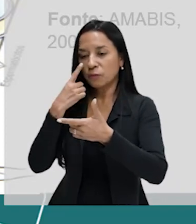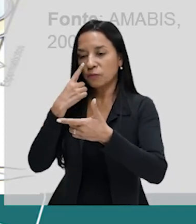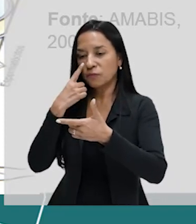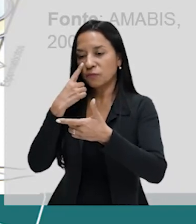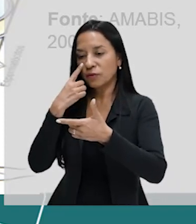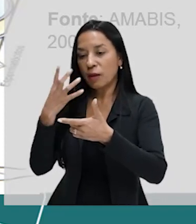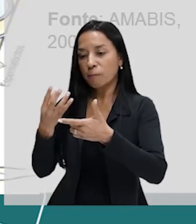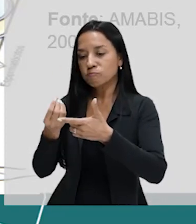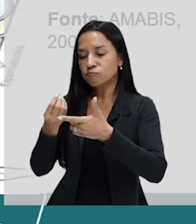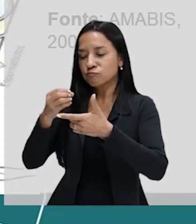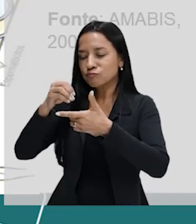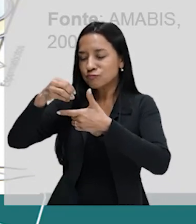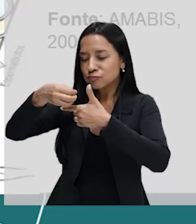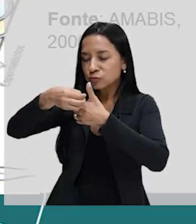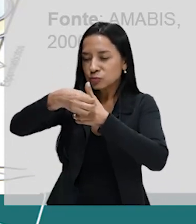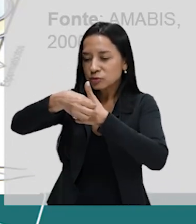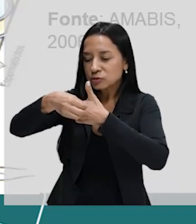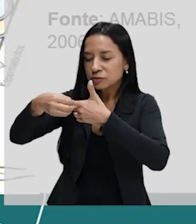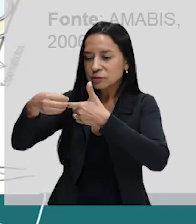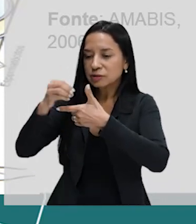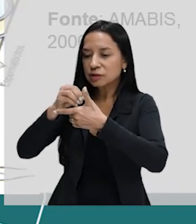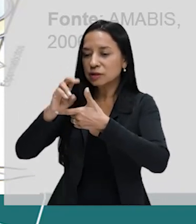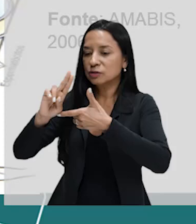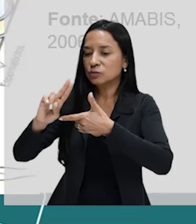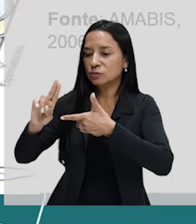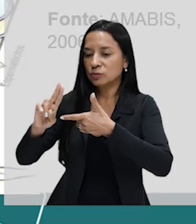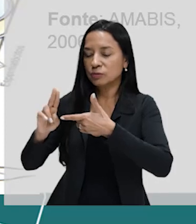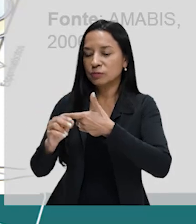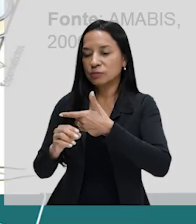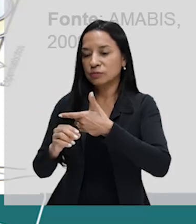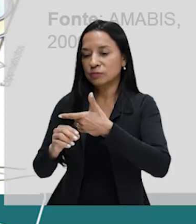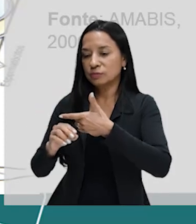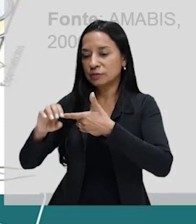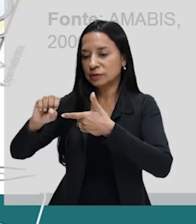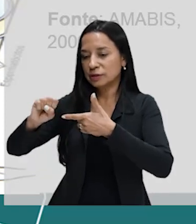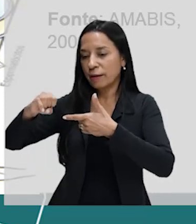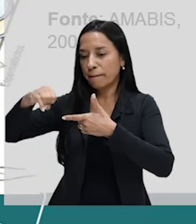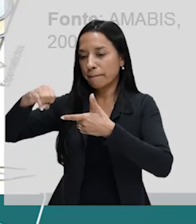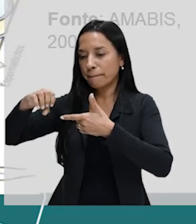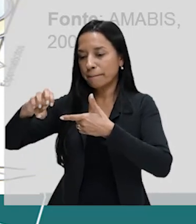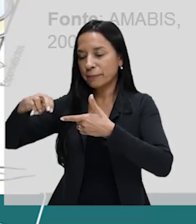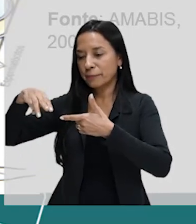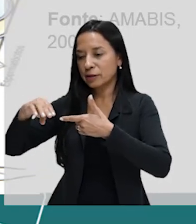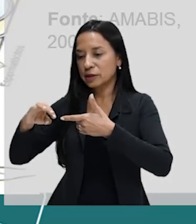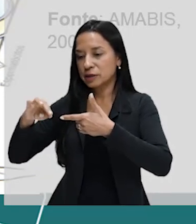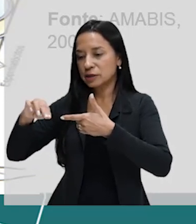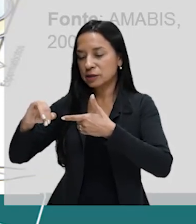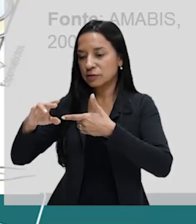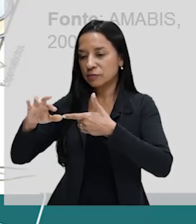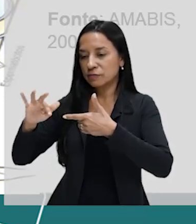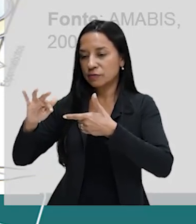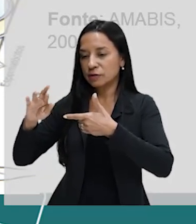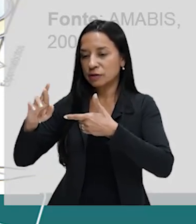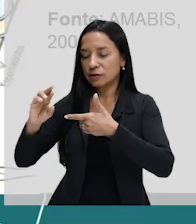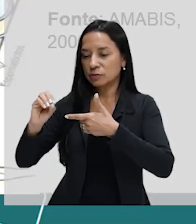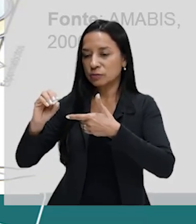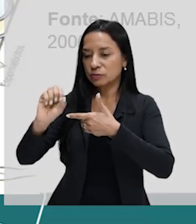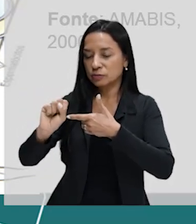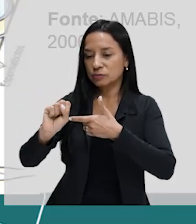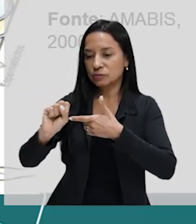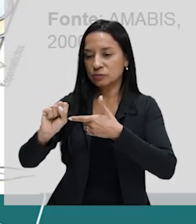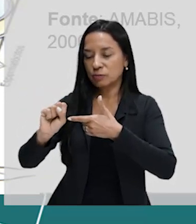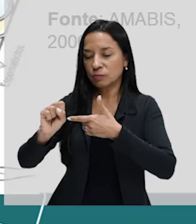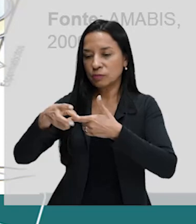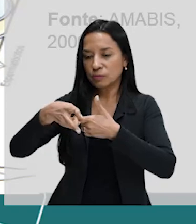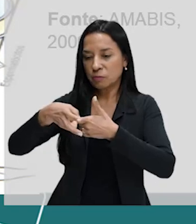canais, de túbulos, né? Que nós chamamos de túbulos seminíferos. Esses túbulos seminíferos, pegando um deles aqui,